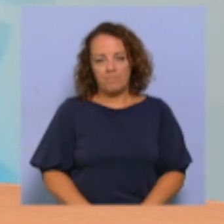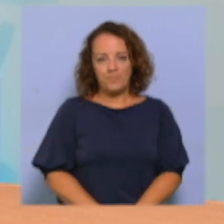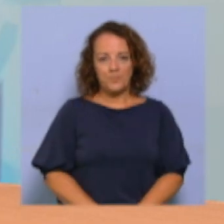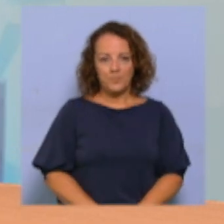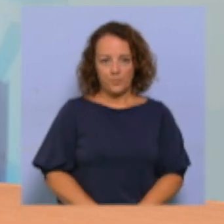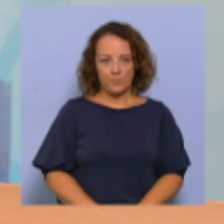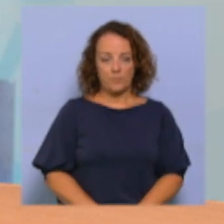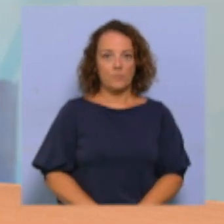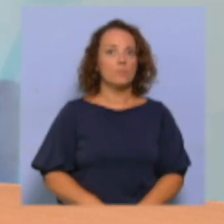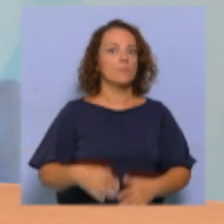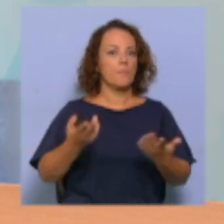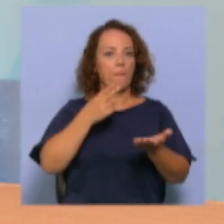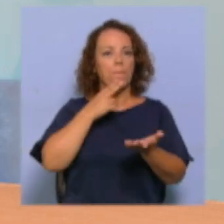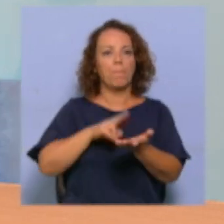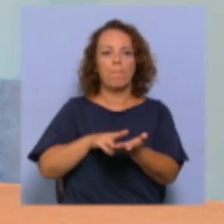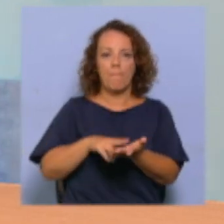das realidades